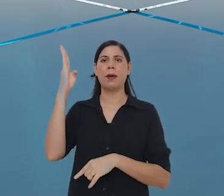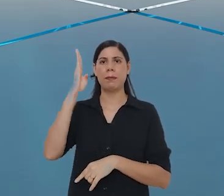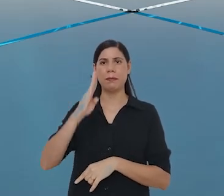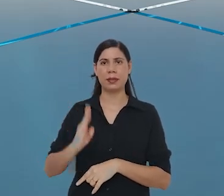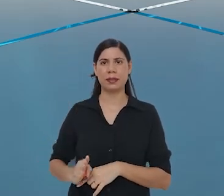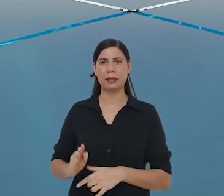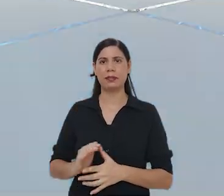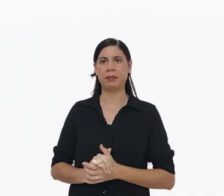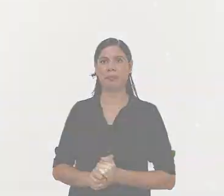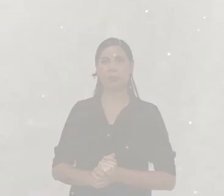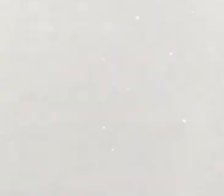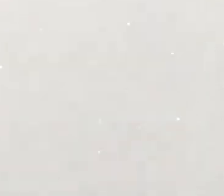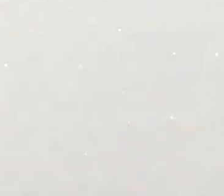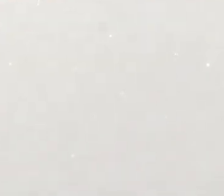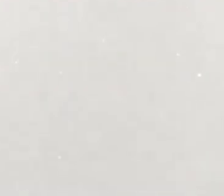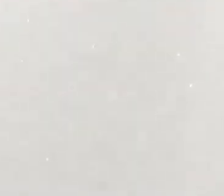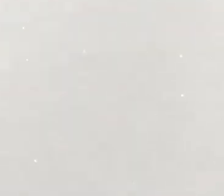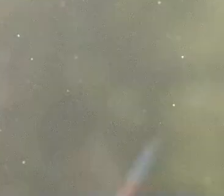comigo!